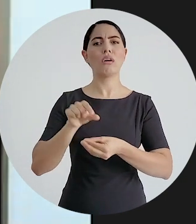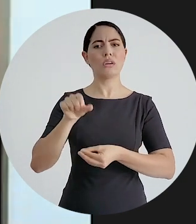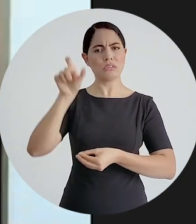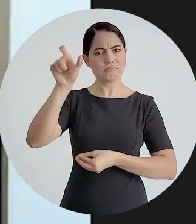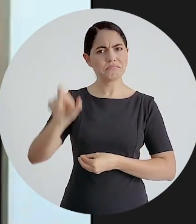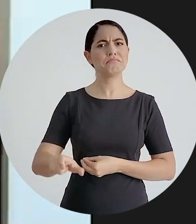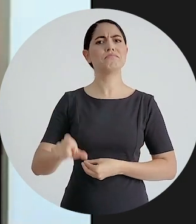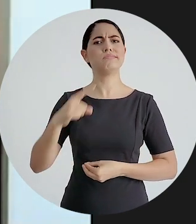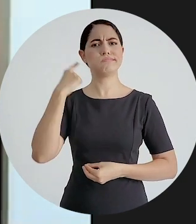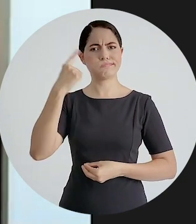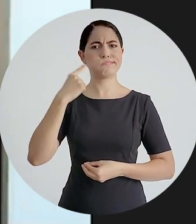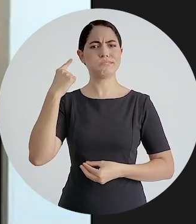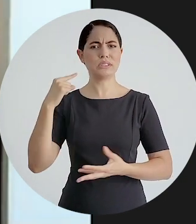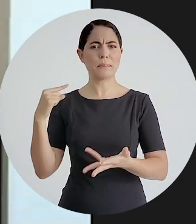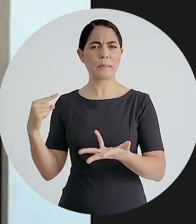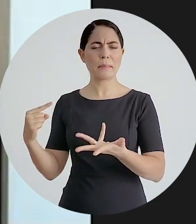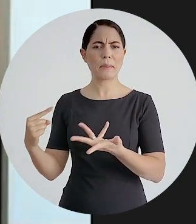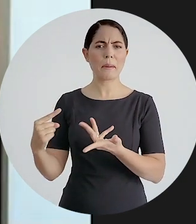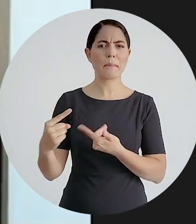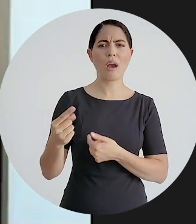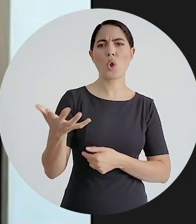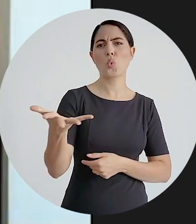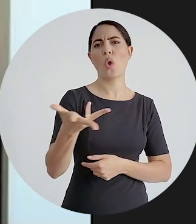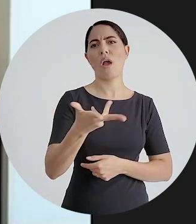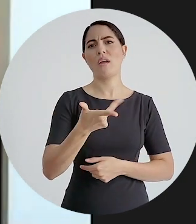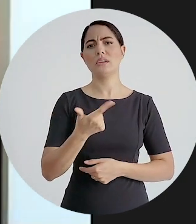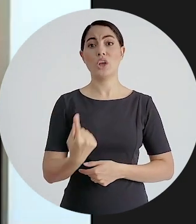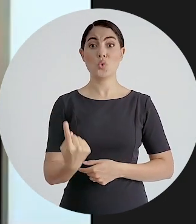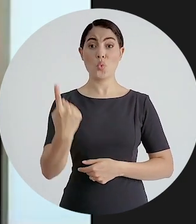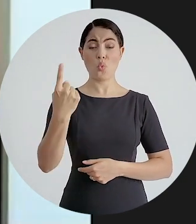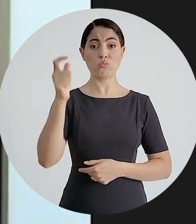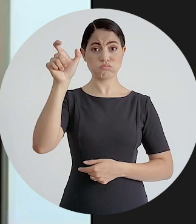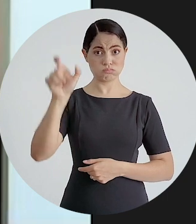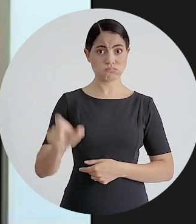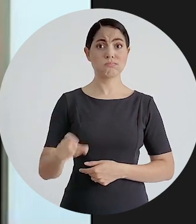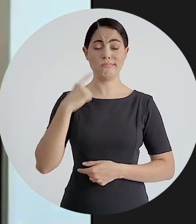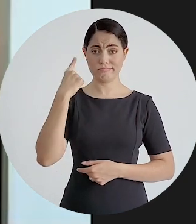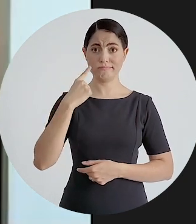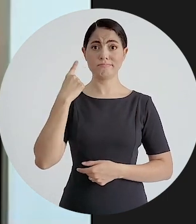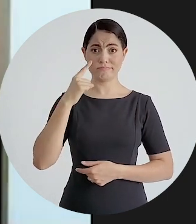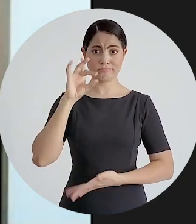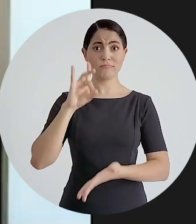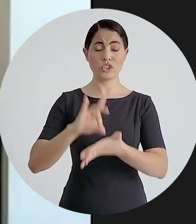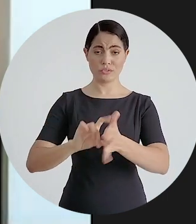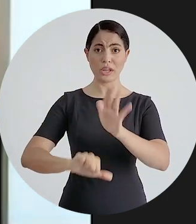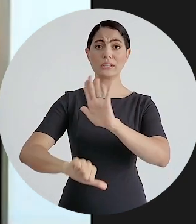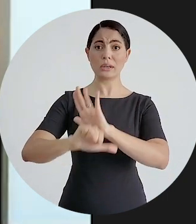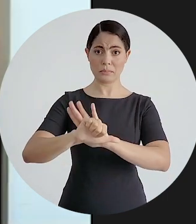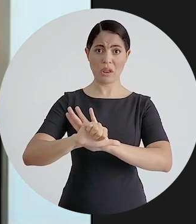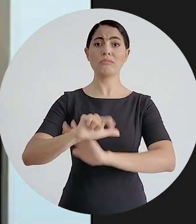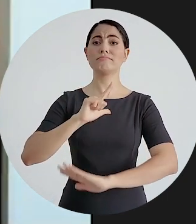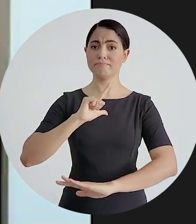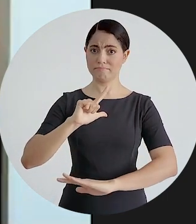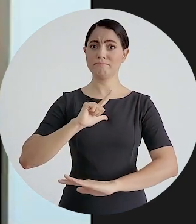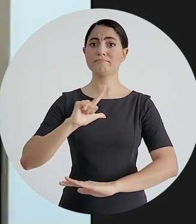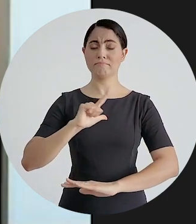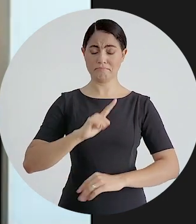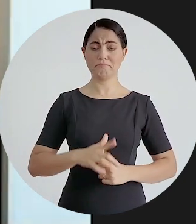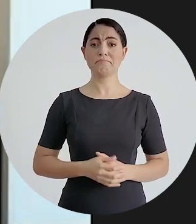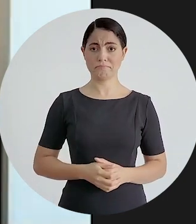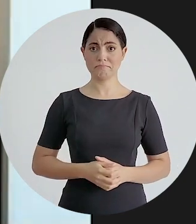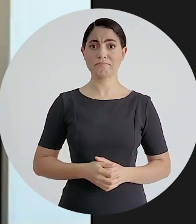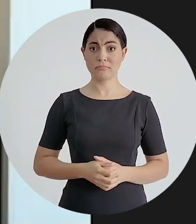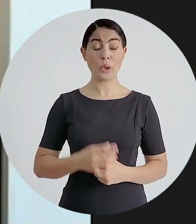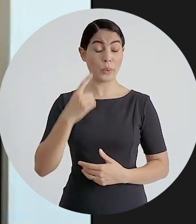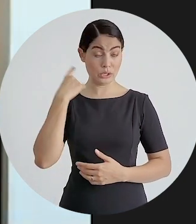É um compêndio, melhor dizendo, de todas as qualidades que deve ter um advogado e que são muito presentes na advocacia